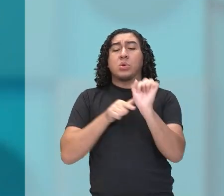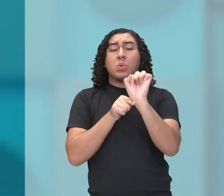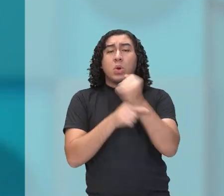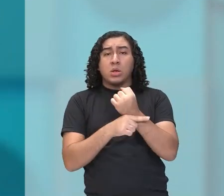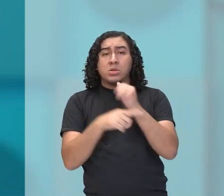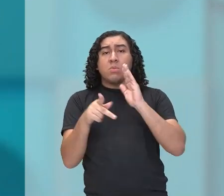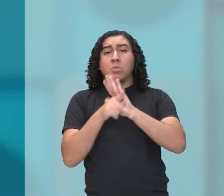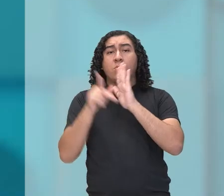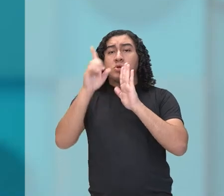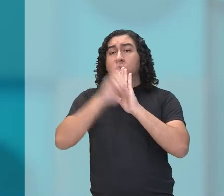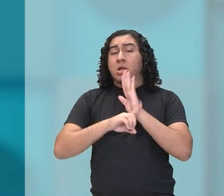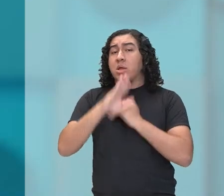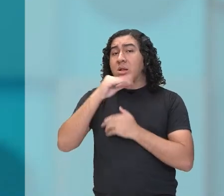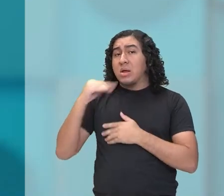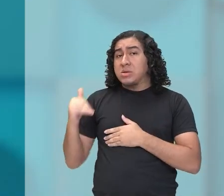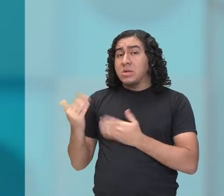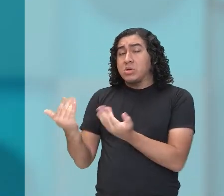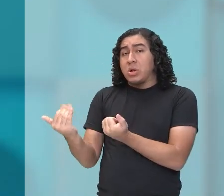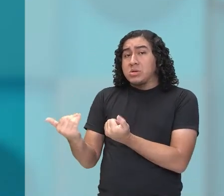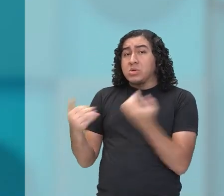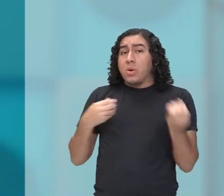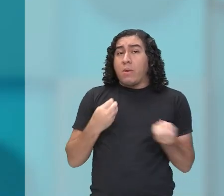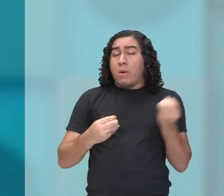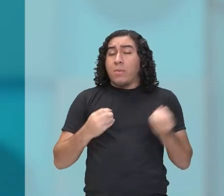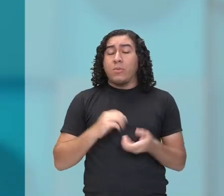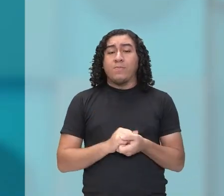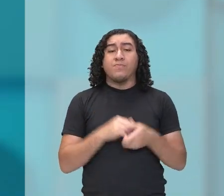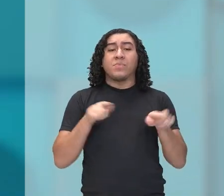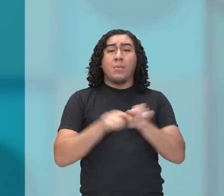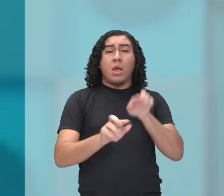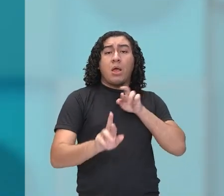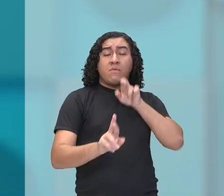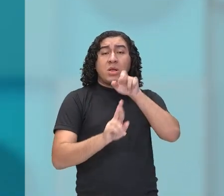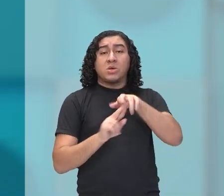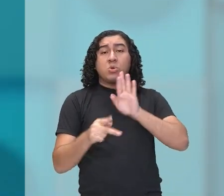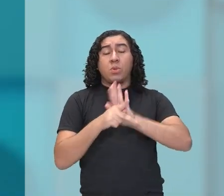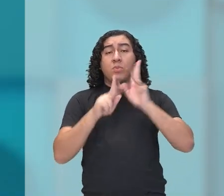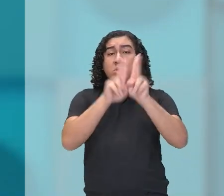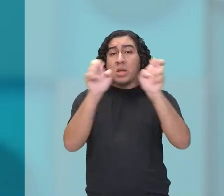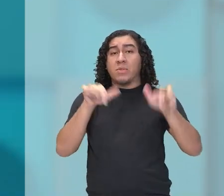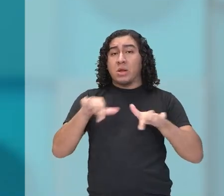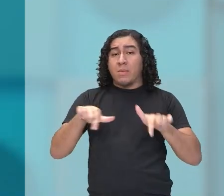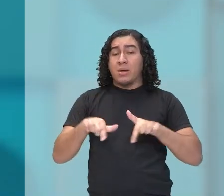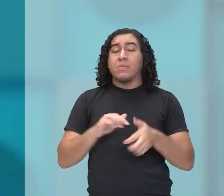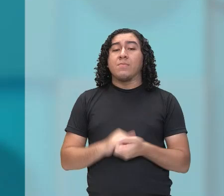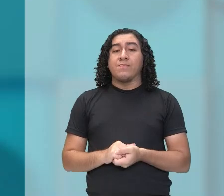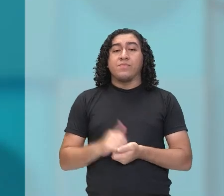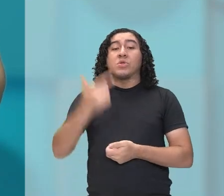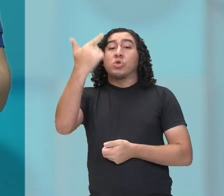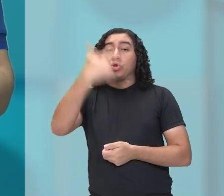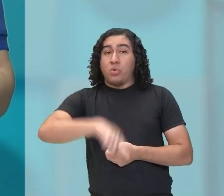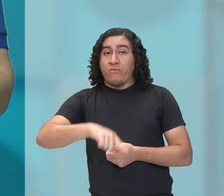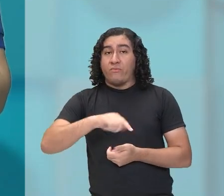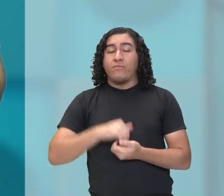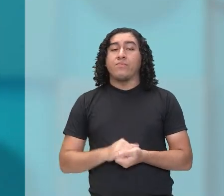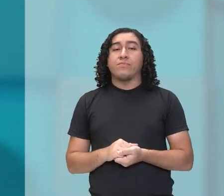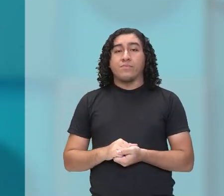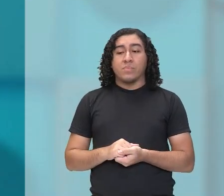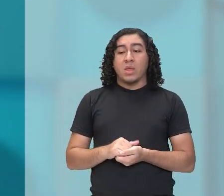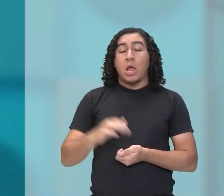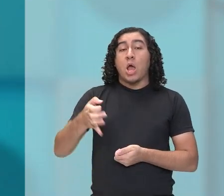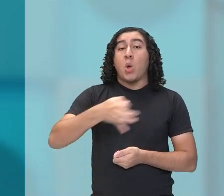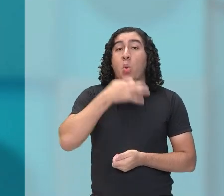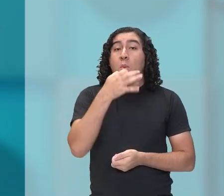os direitos das crianças e dos adolescentes em relação à questão desse trabalho, não é? De novo, esta é a opinião